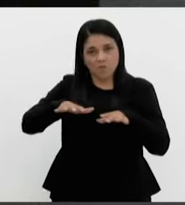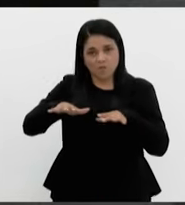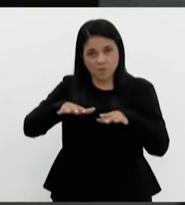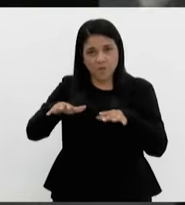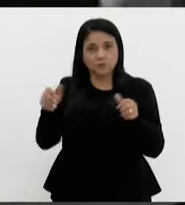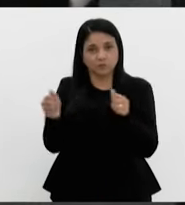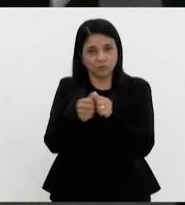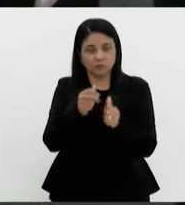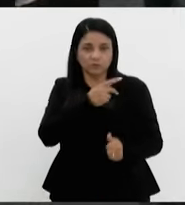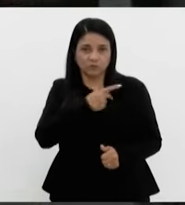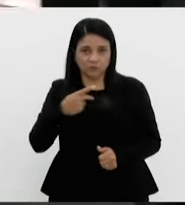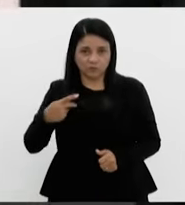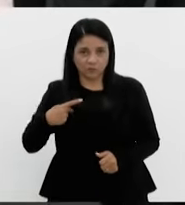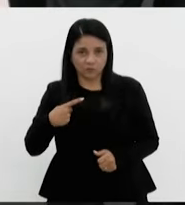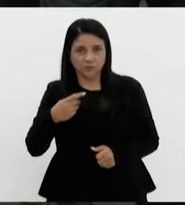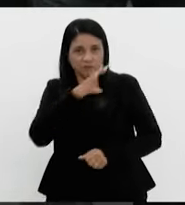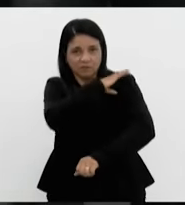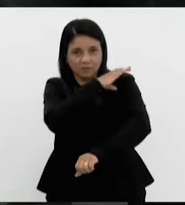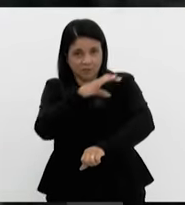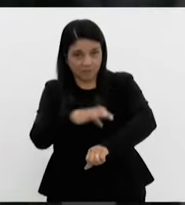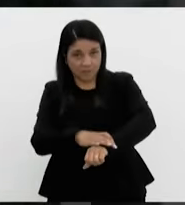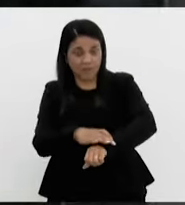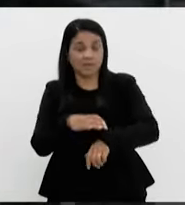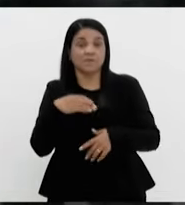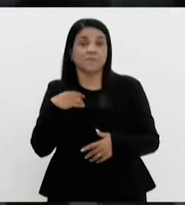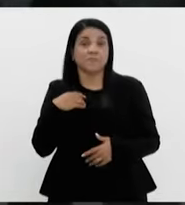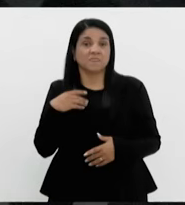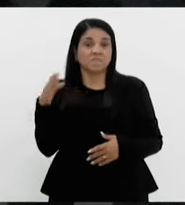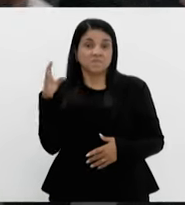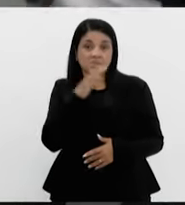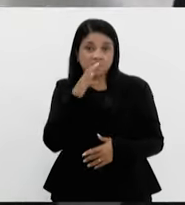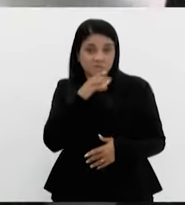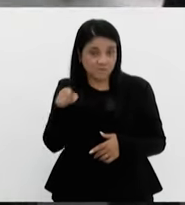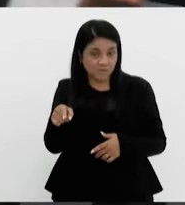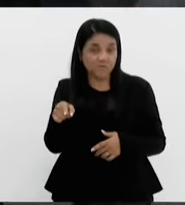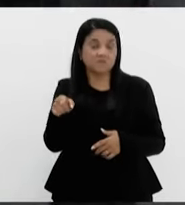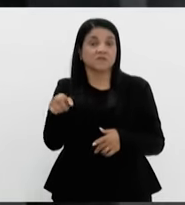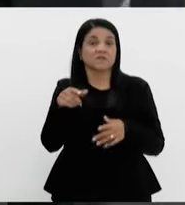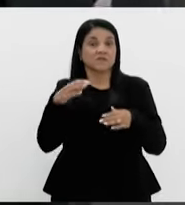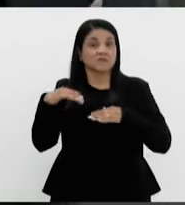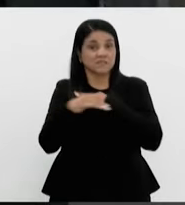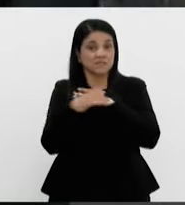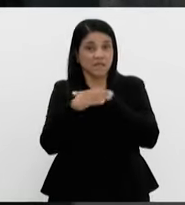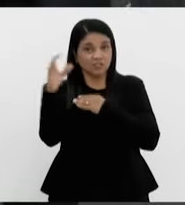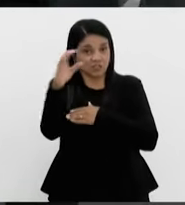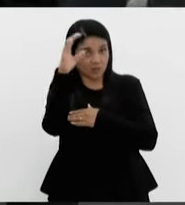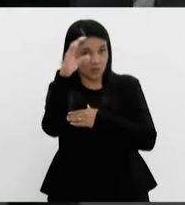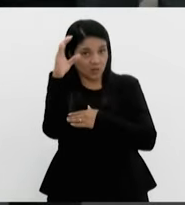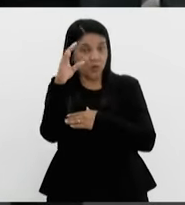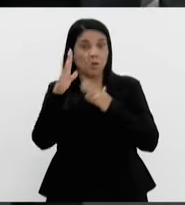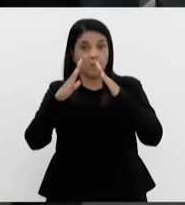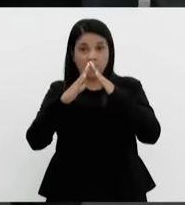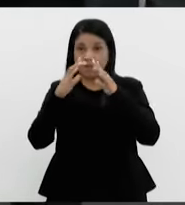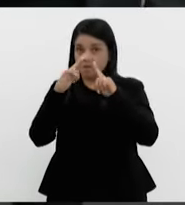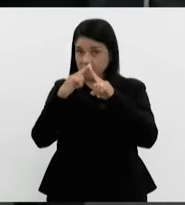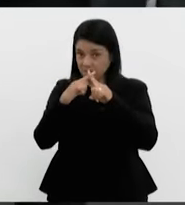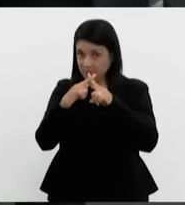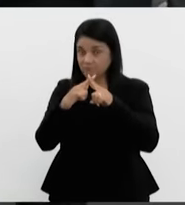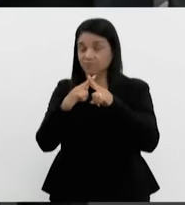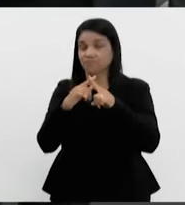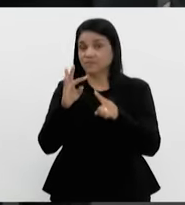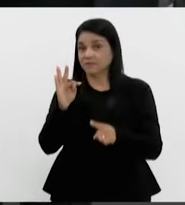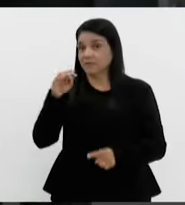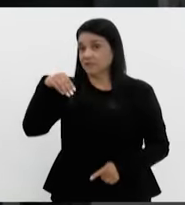porque brevemente teremos na cidade de Niterói um grande templo da Assembleia de Deus. Eu quero aqui oferecer, em